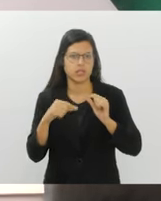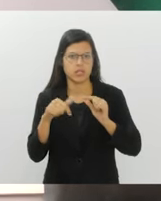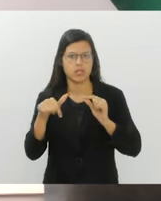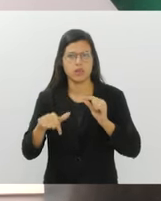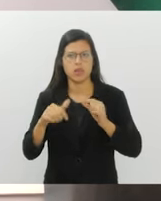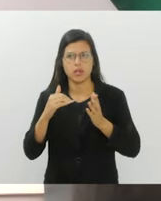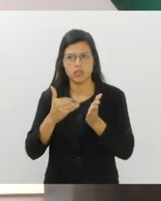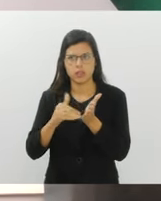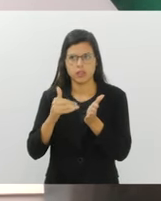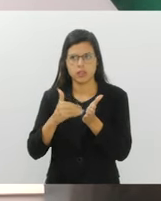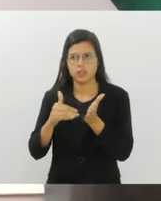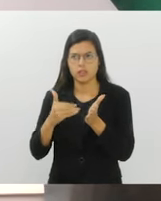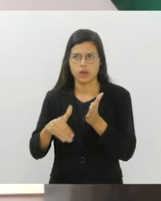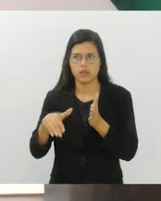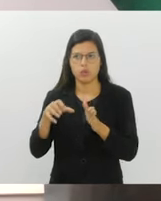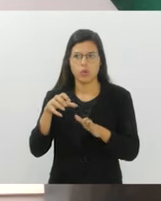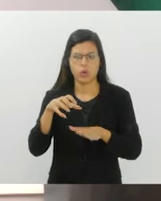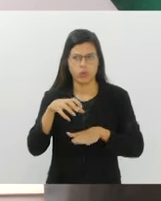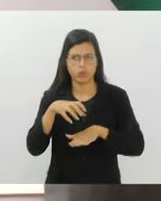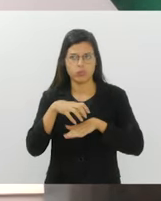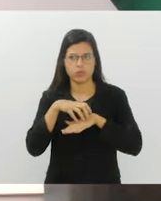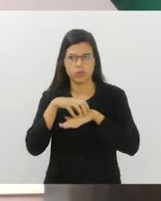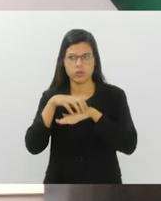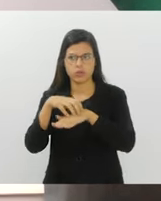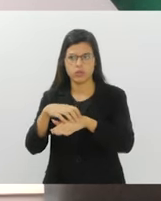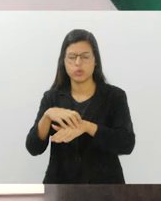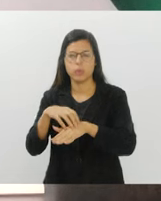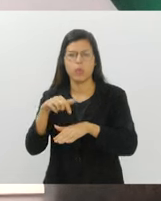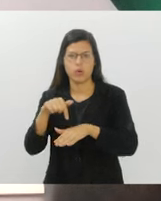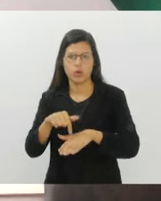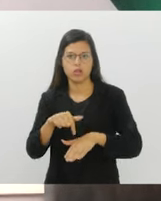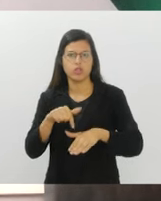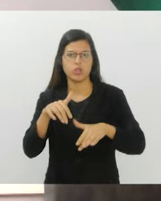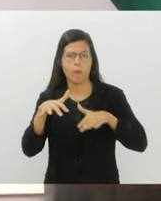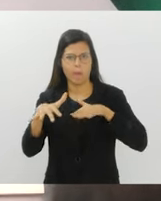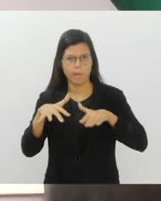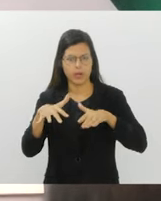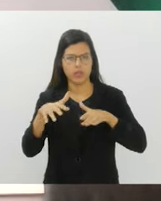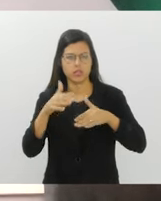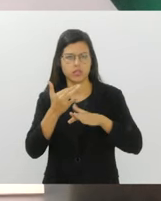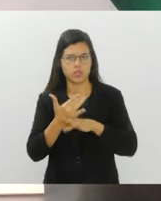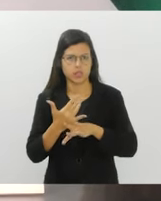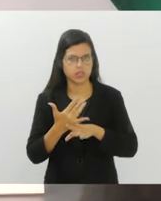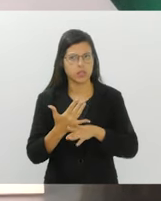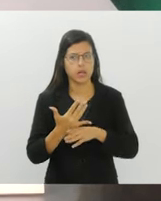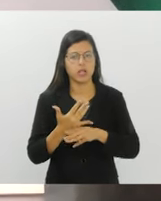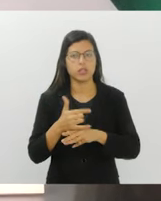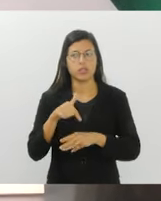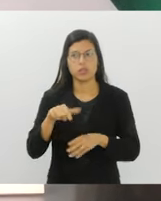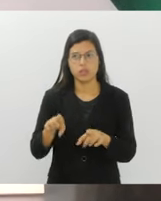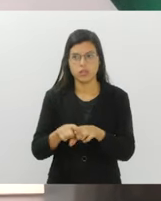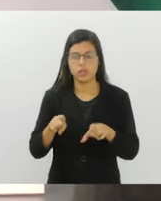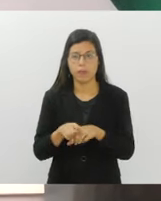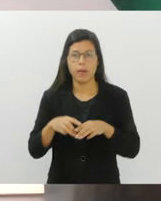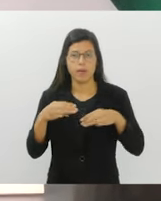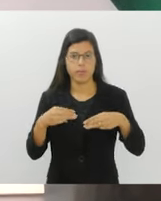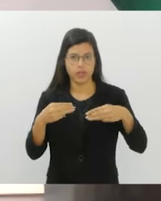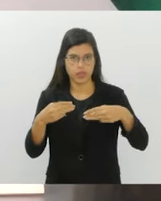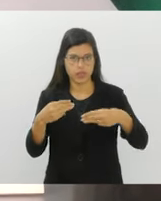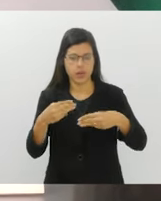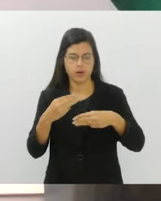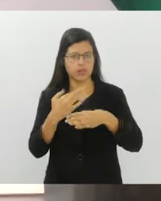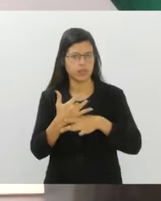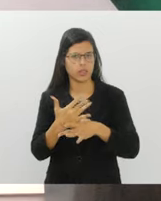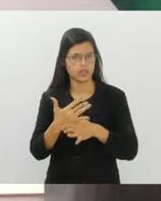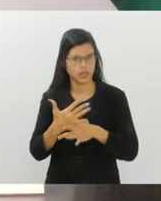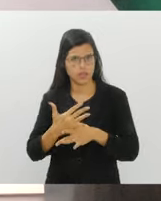de Estadual de Transporte e Mobilidade Urbana, o senhor Washington Reis, tivemos uma conversa com o Ministério das Cidades, a